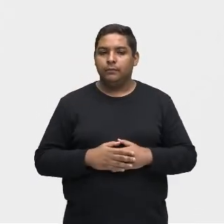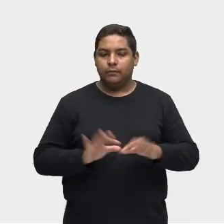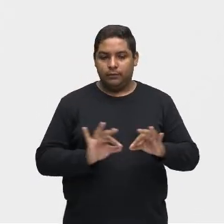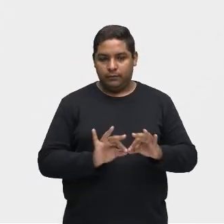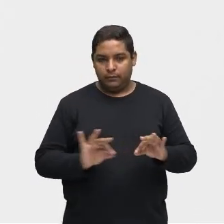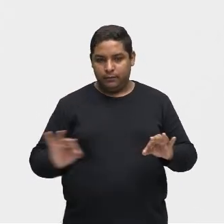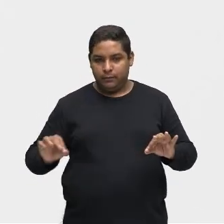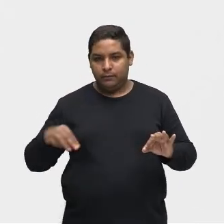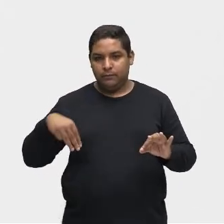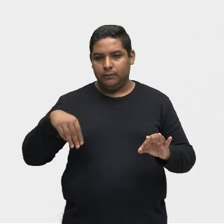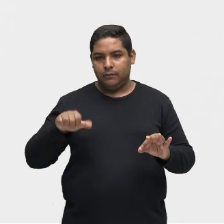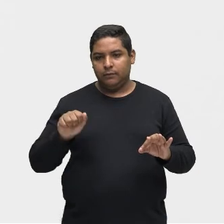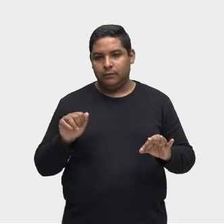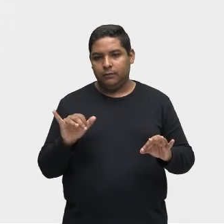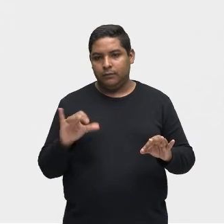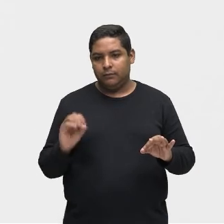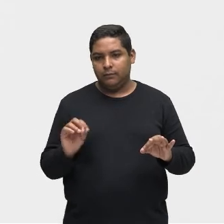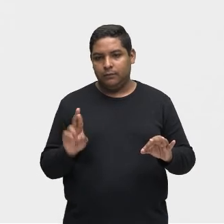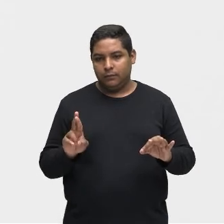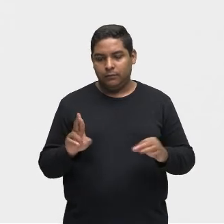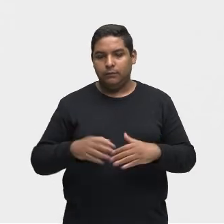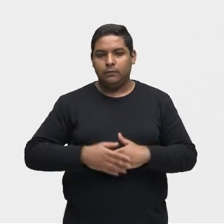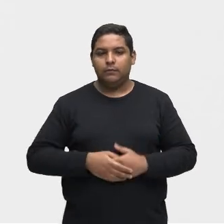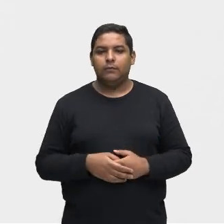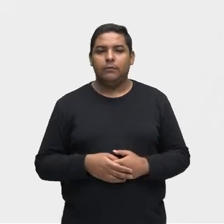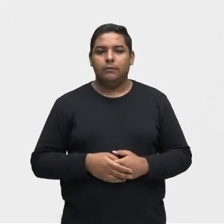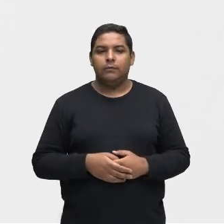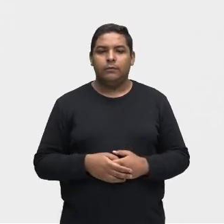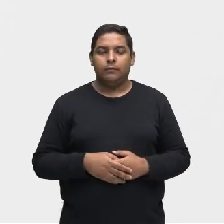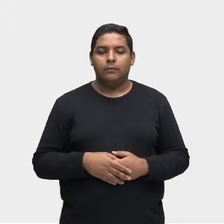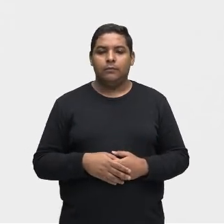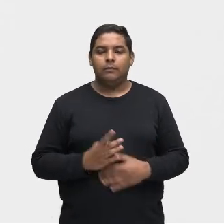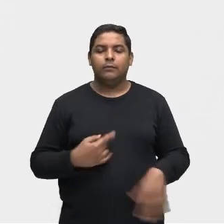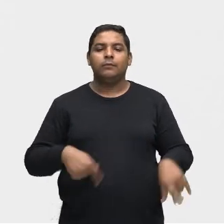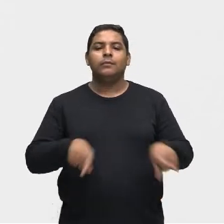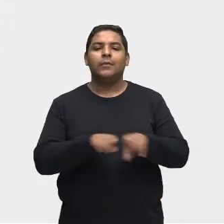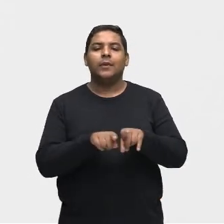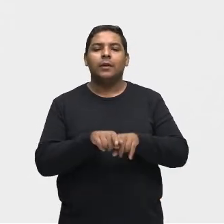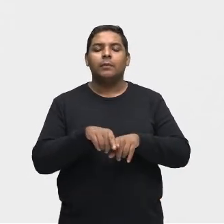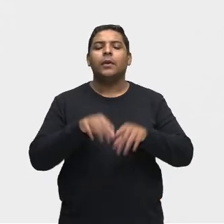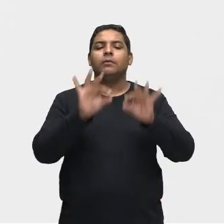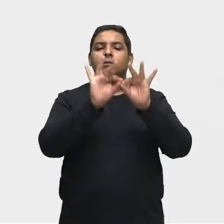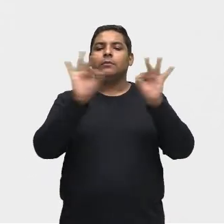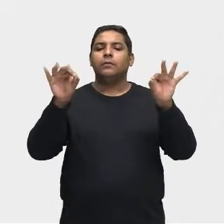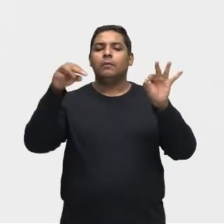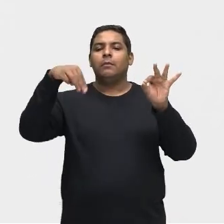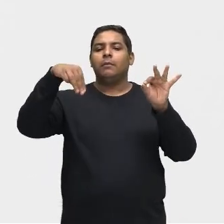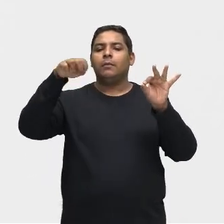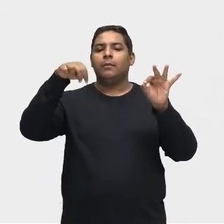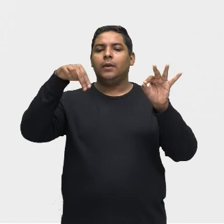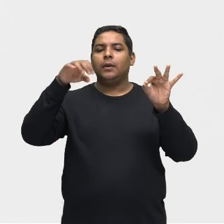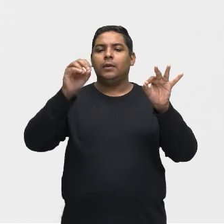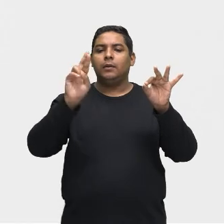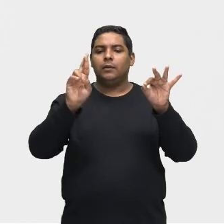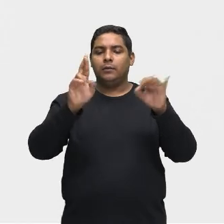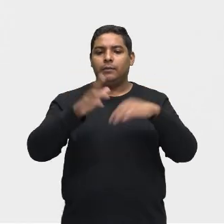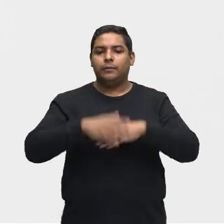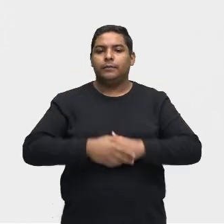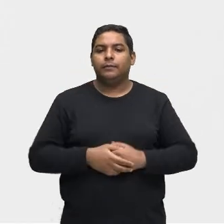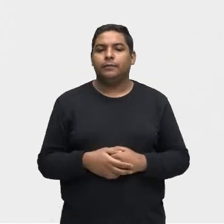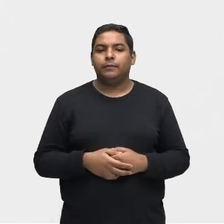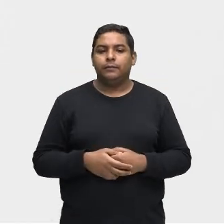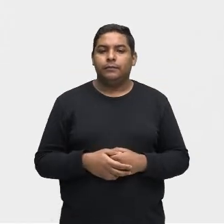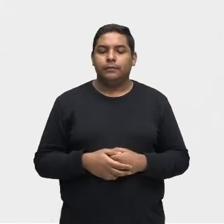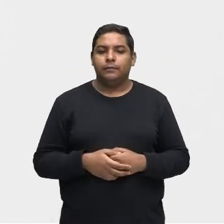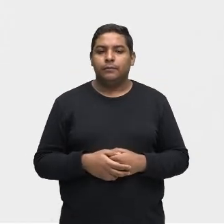base maior. Ao menor nós temos a base menor. Muito bem. Agora, qual é o outro elemento que